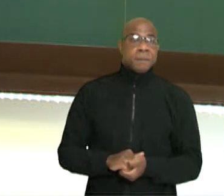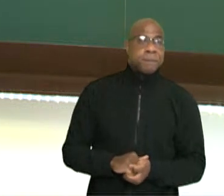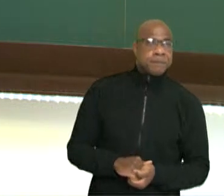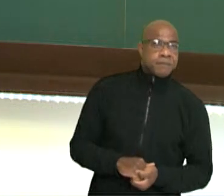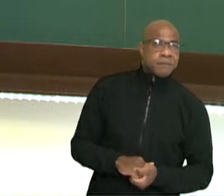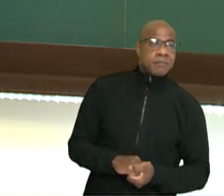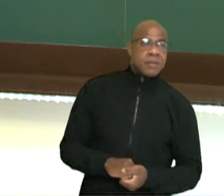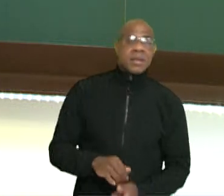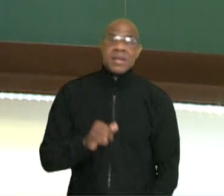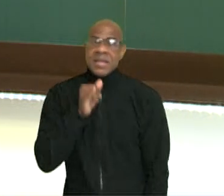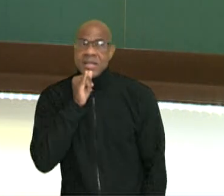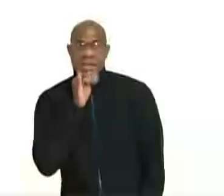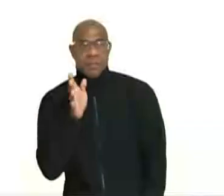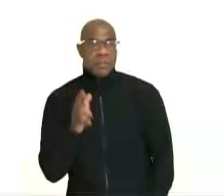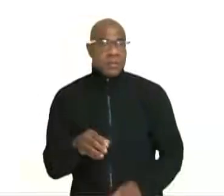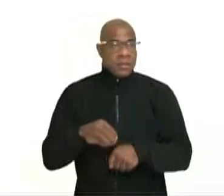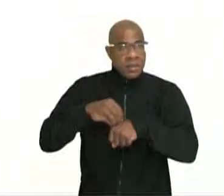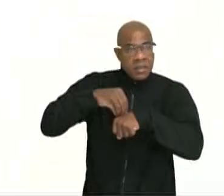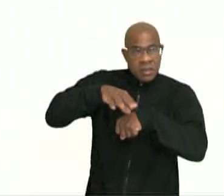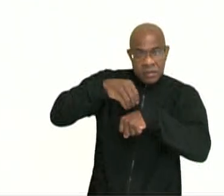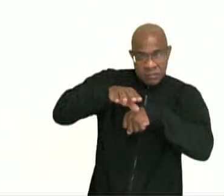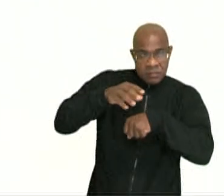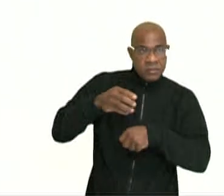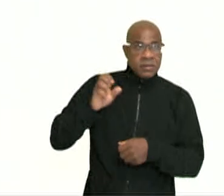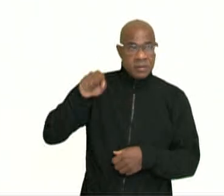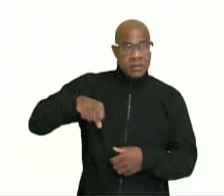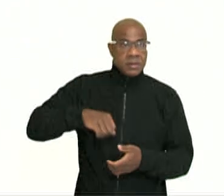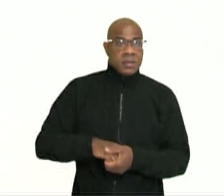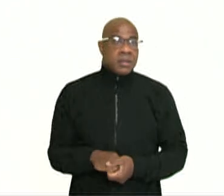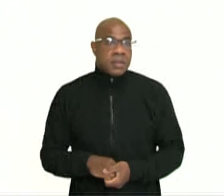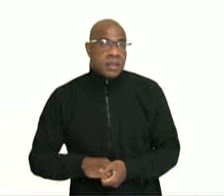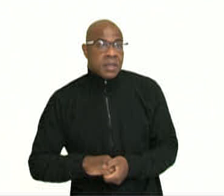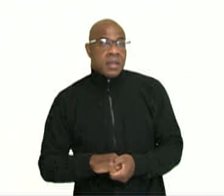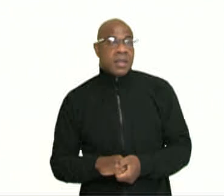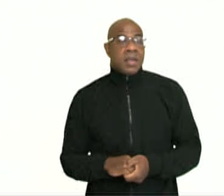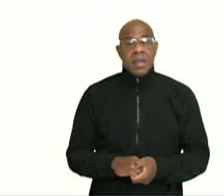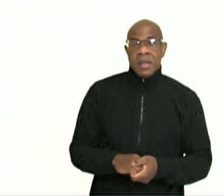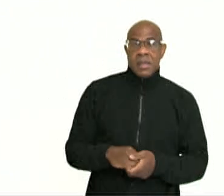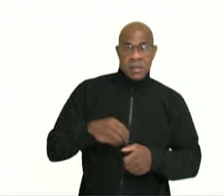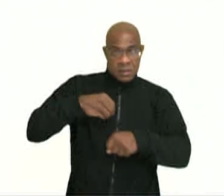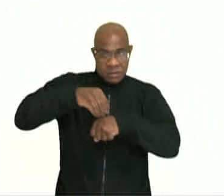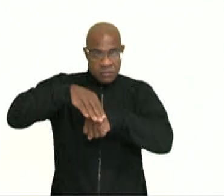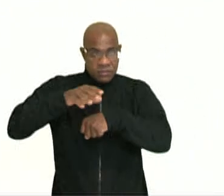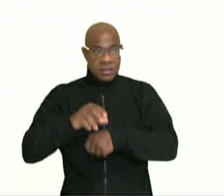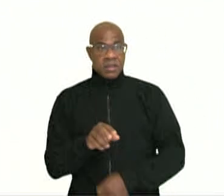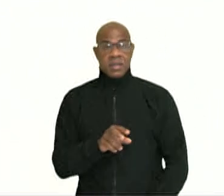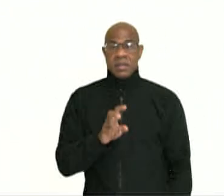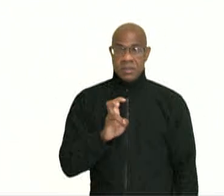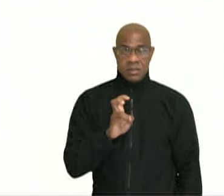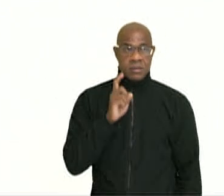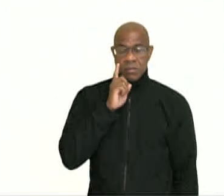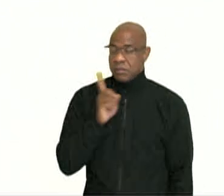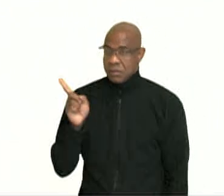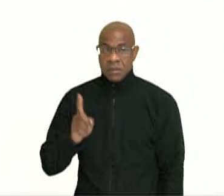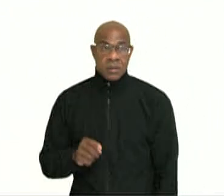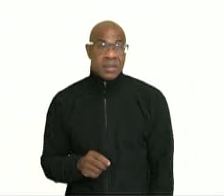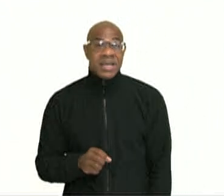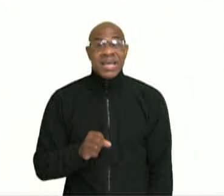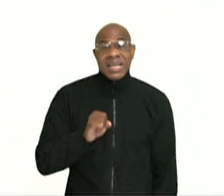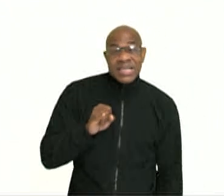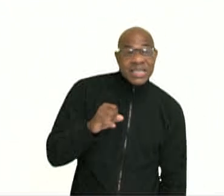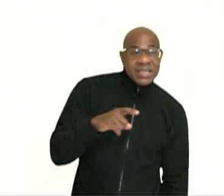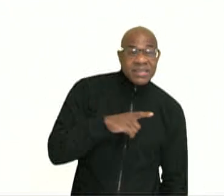A dica 5. Por fim, na dúvida, né? Se tiver algo que